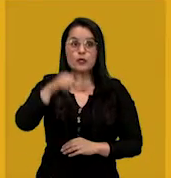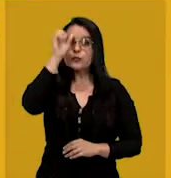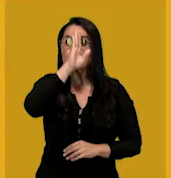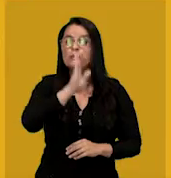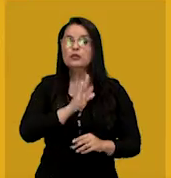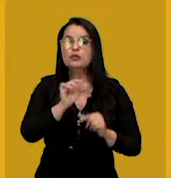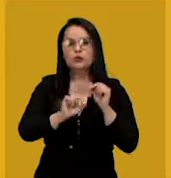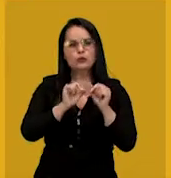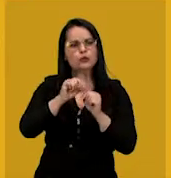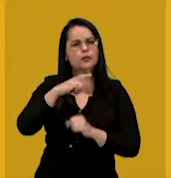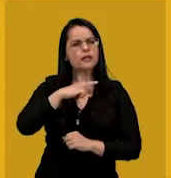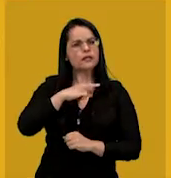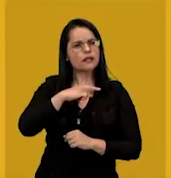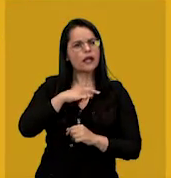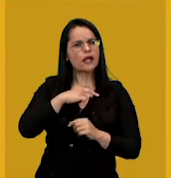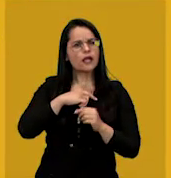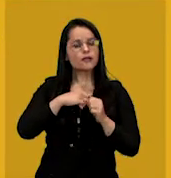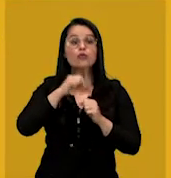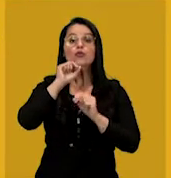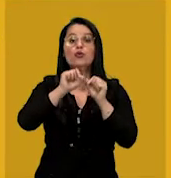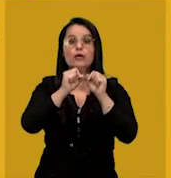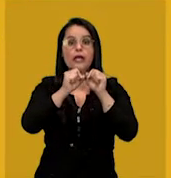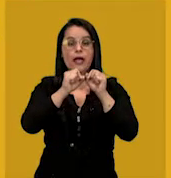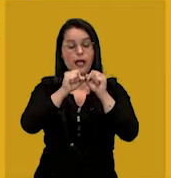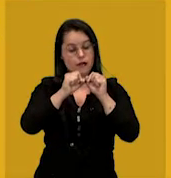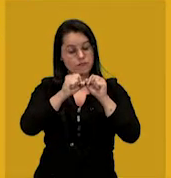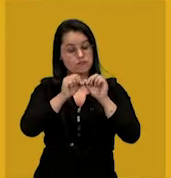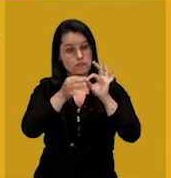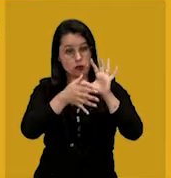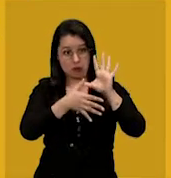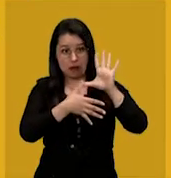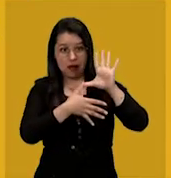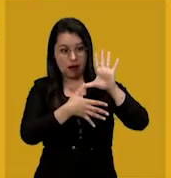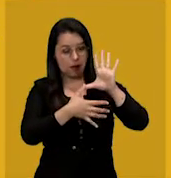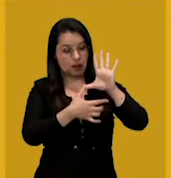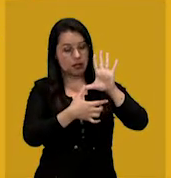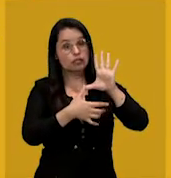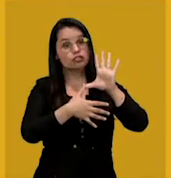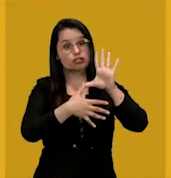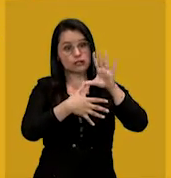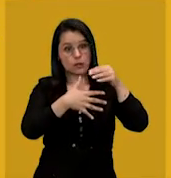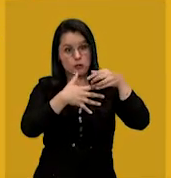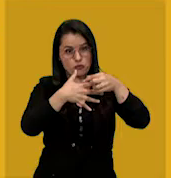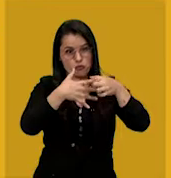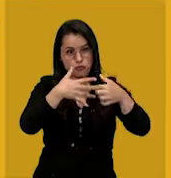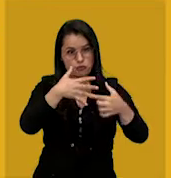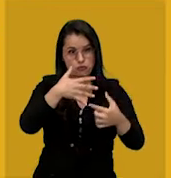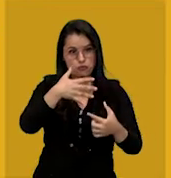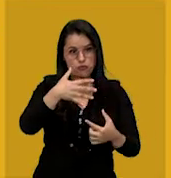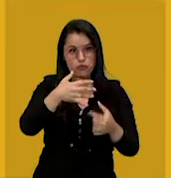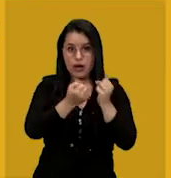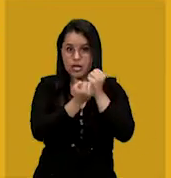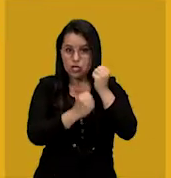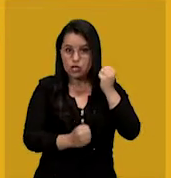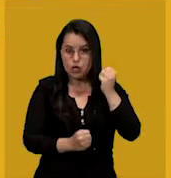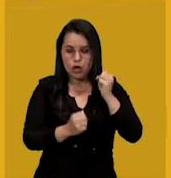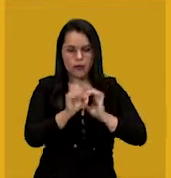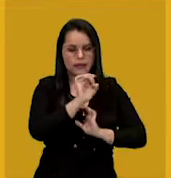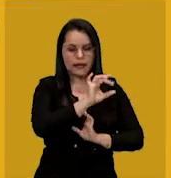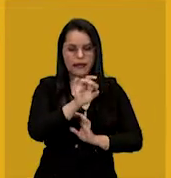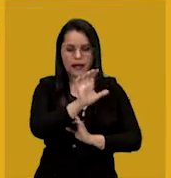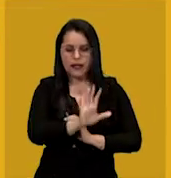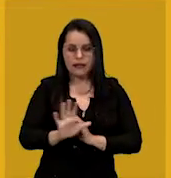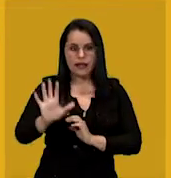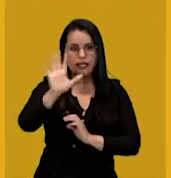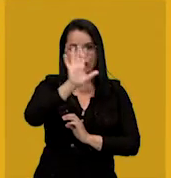Brasil, ele possui uma extensão territorial enorme. Sabemos que ele é dividido em regiões, e cada região